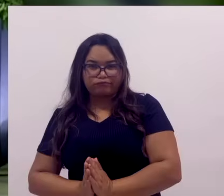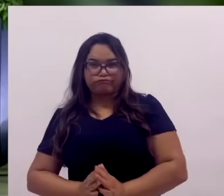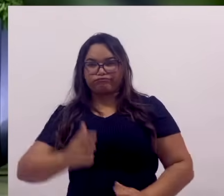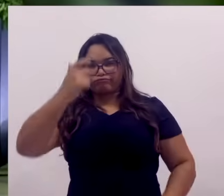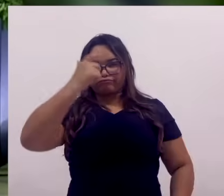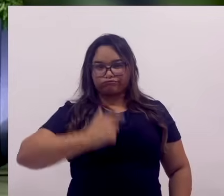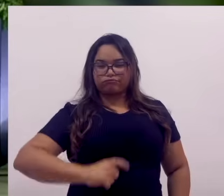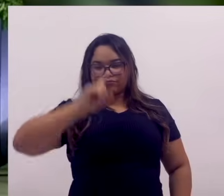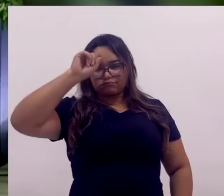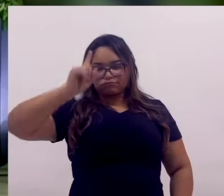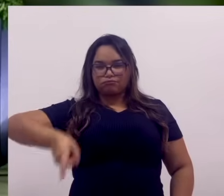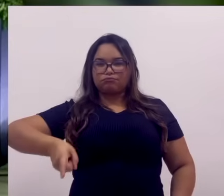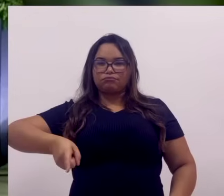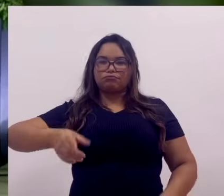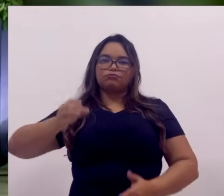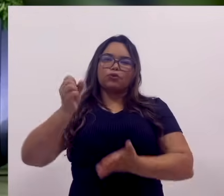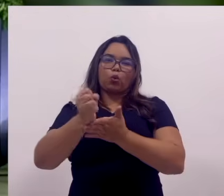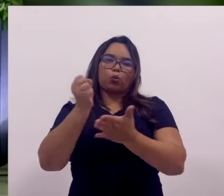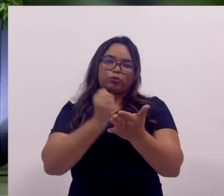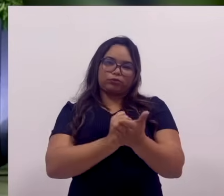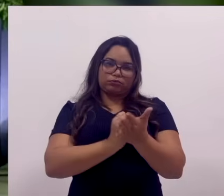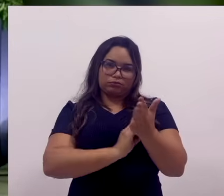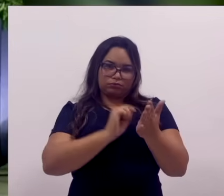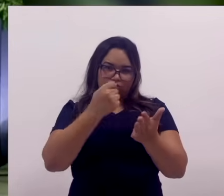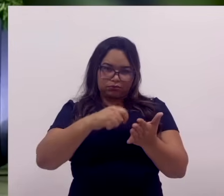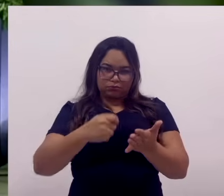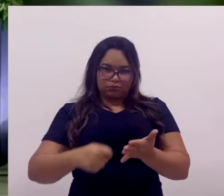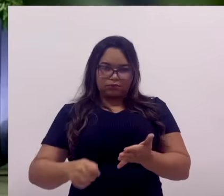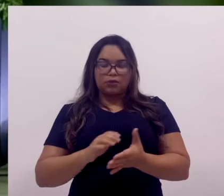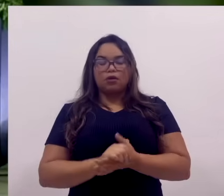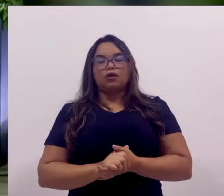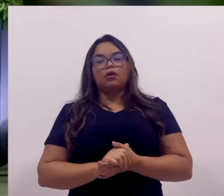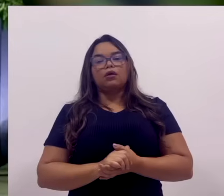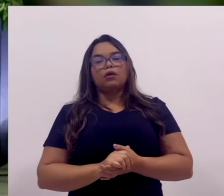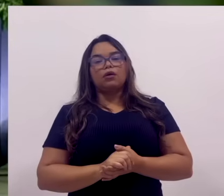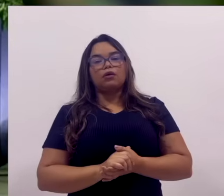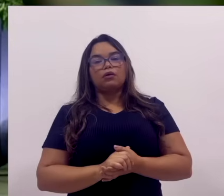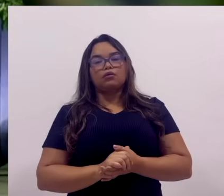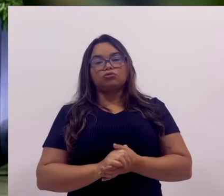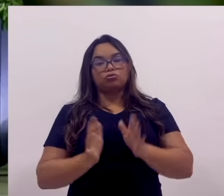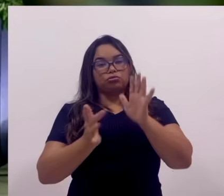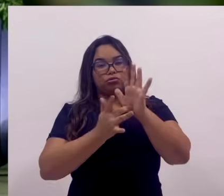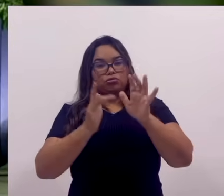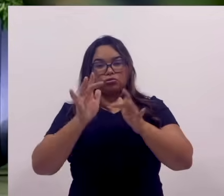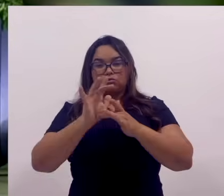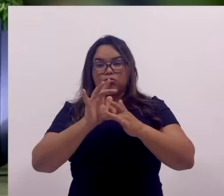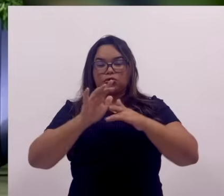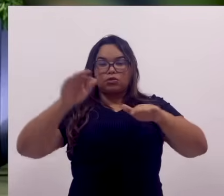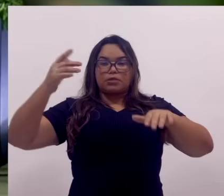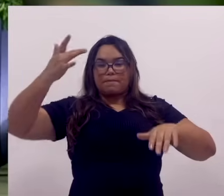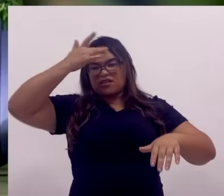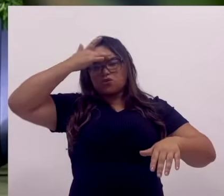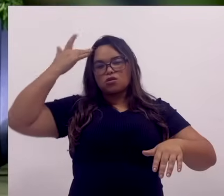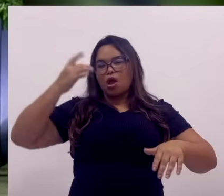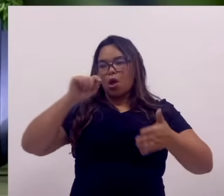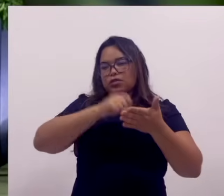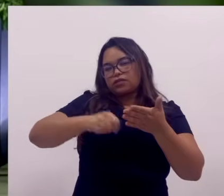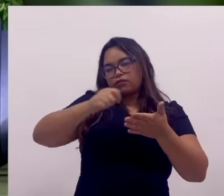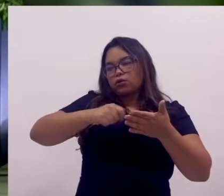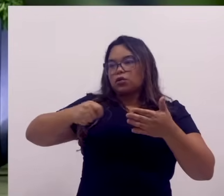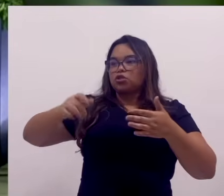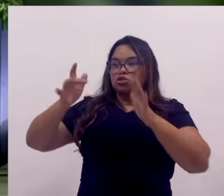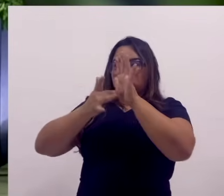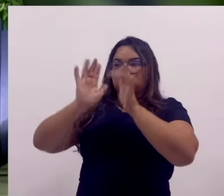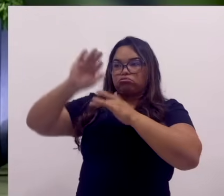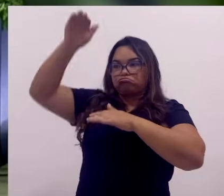acordo, e Jesus teve que se rebaixar, e a obediência a Deus foi substituída pela obediência ao homem. E